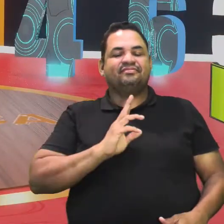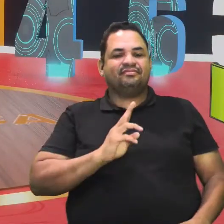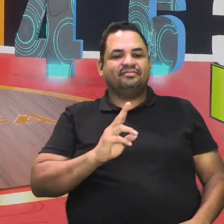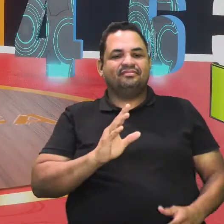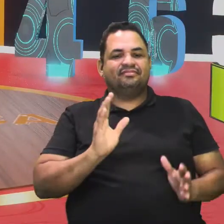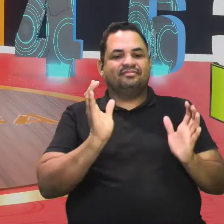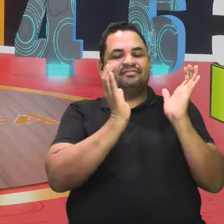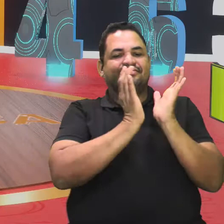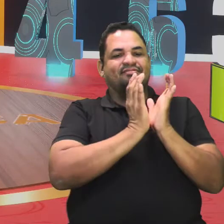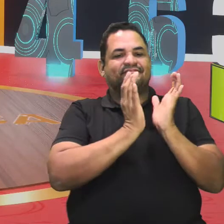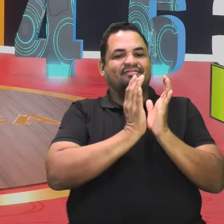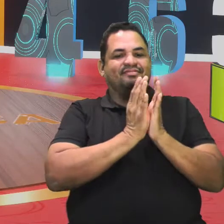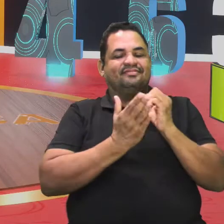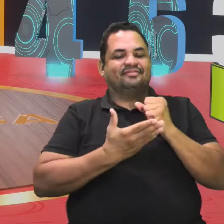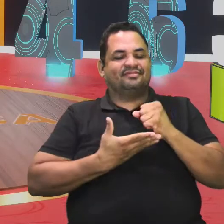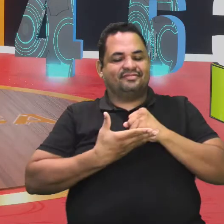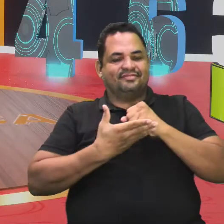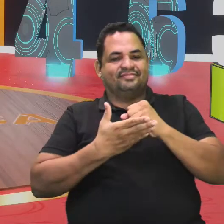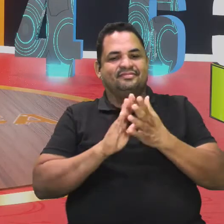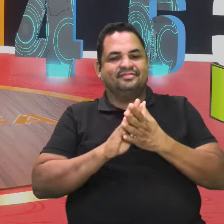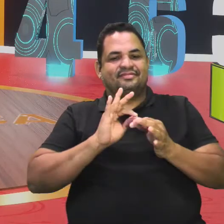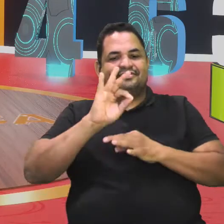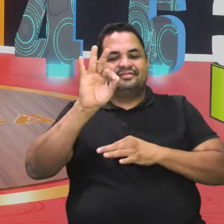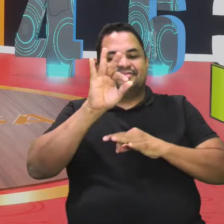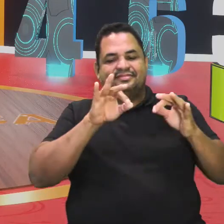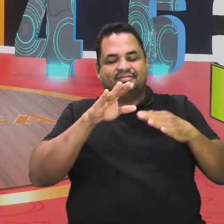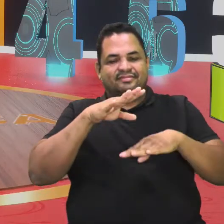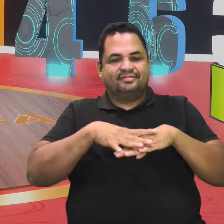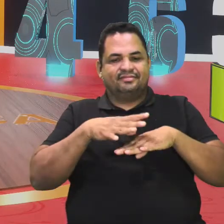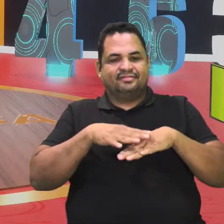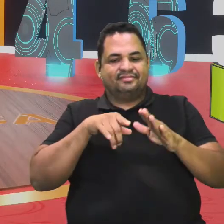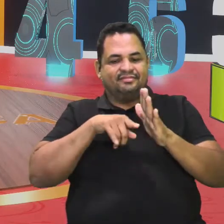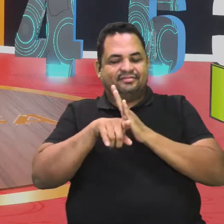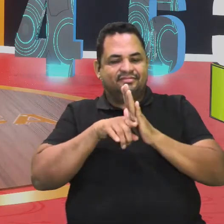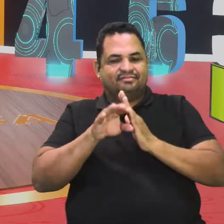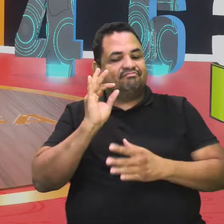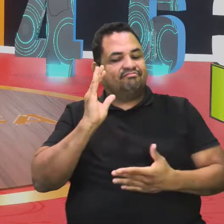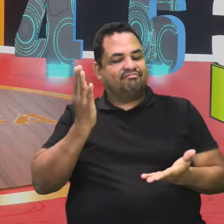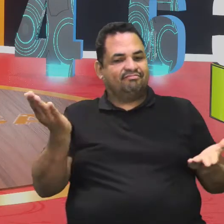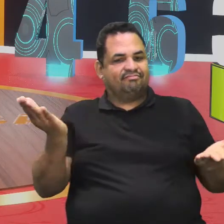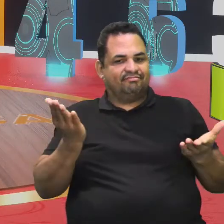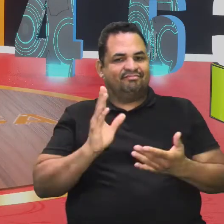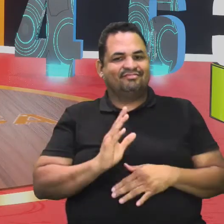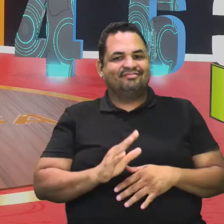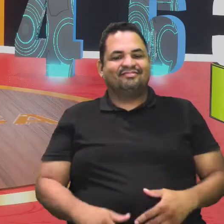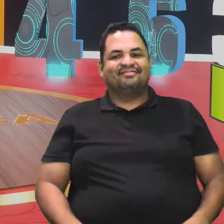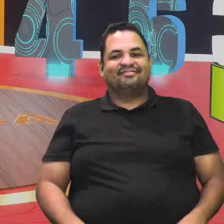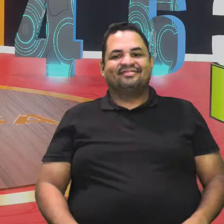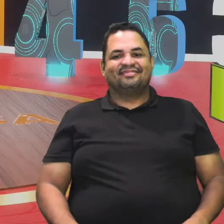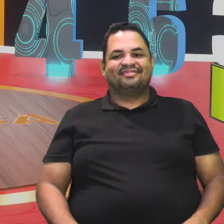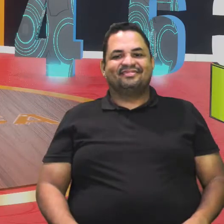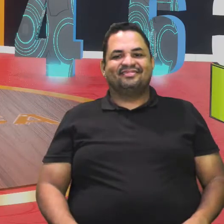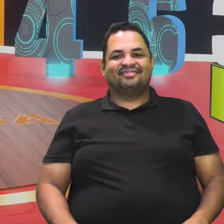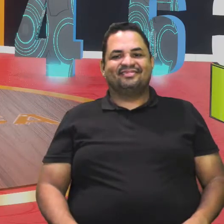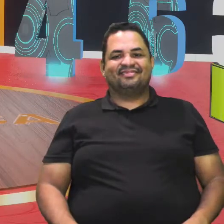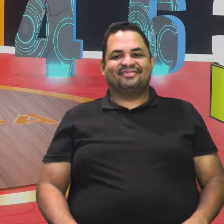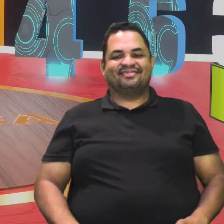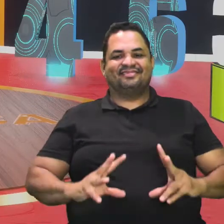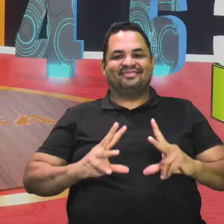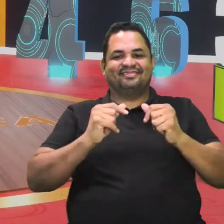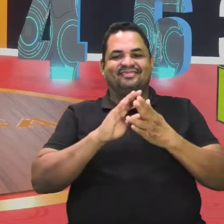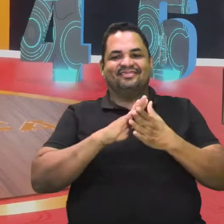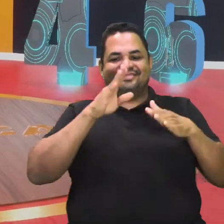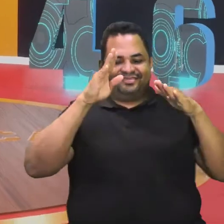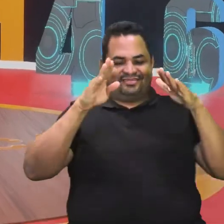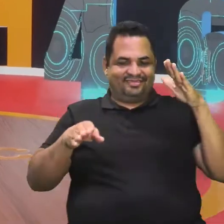que a unidade 2 ia ser baseada em geometria analítica, então é assim mesmo. Então toma geometria analítica. Pega! De todos